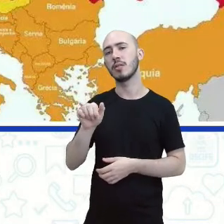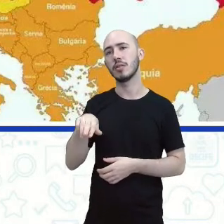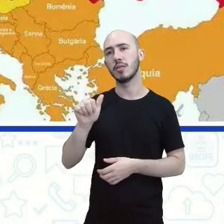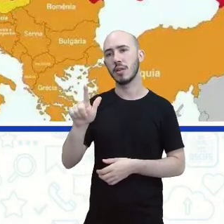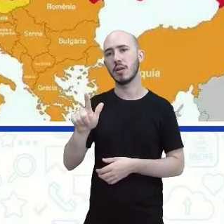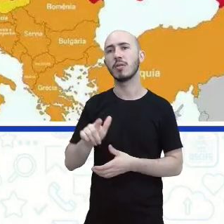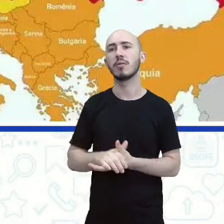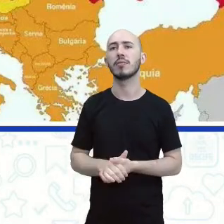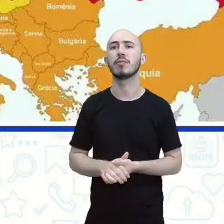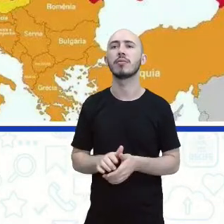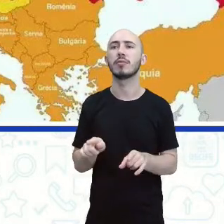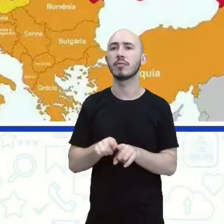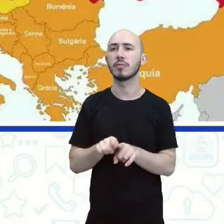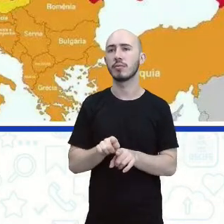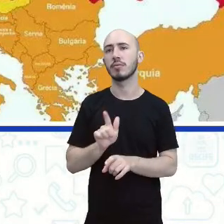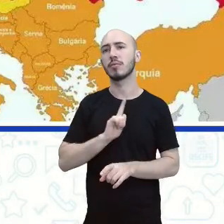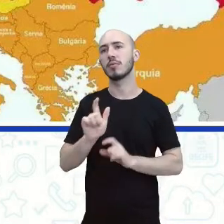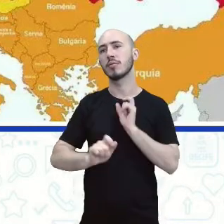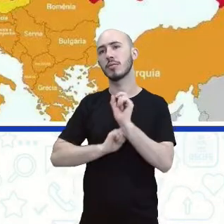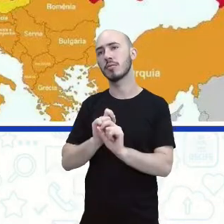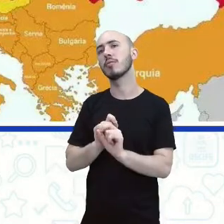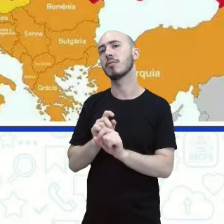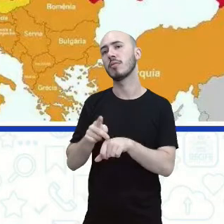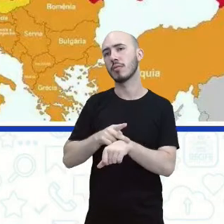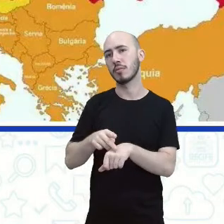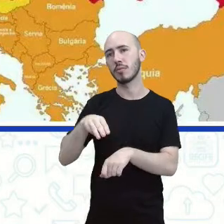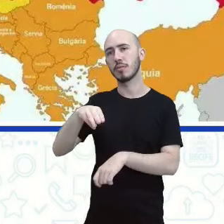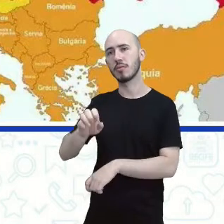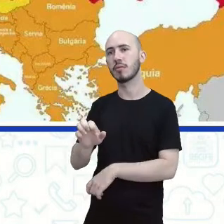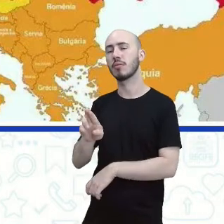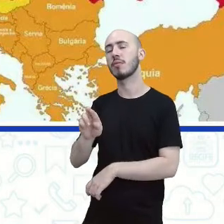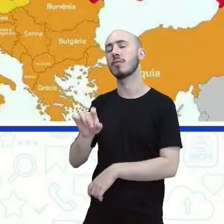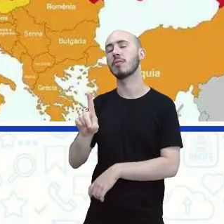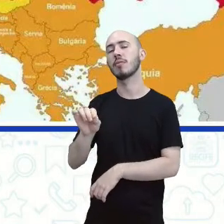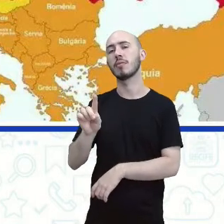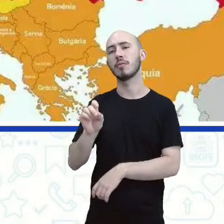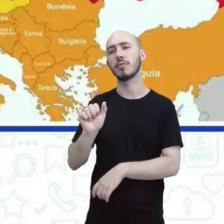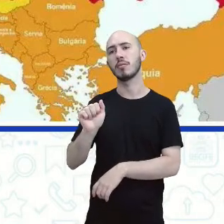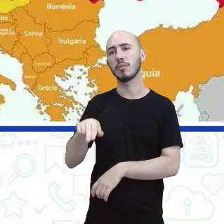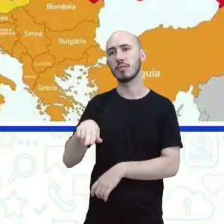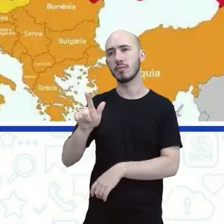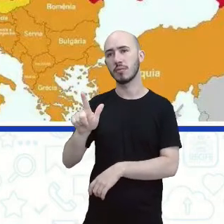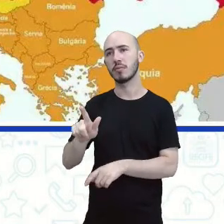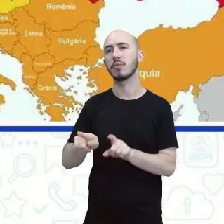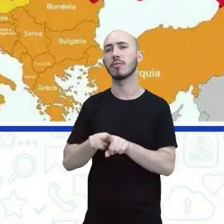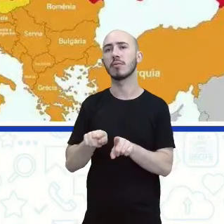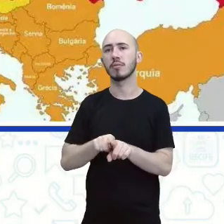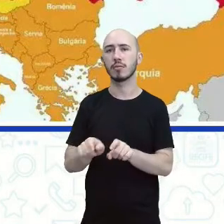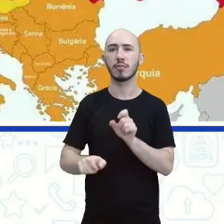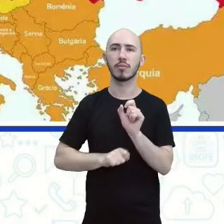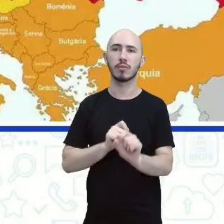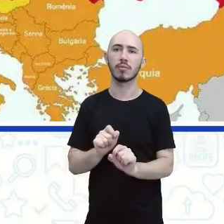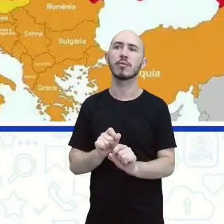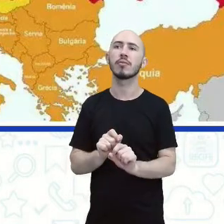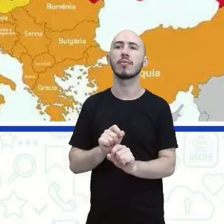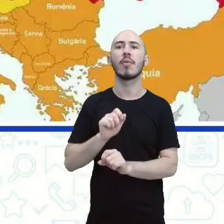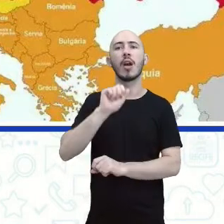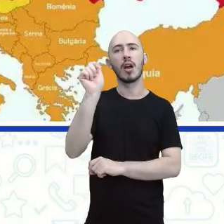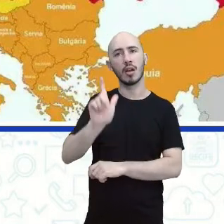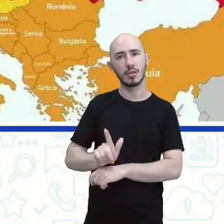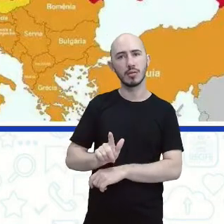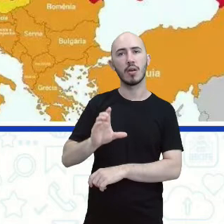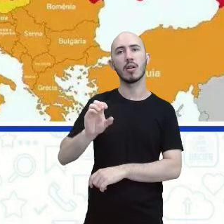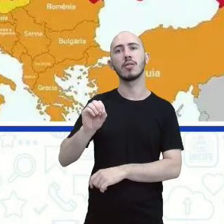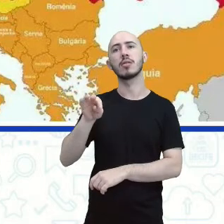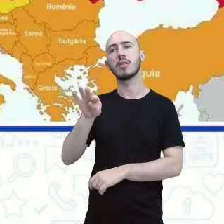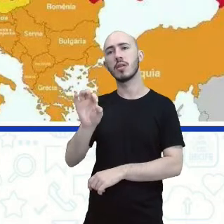a amarelo, a Europa Central, tá? Professor Gilson, o senhor quer dar uma explanação? Justamente, mantenha aí o slide na tela, né? Porque é a questão que a gente tem até aqui no